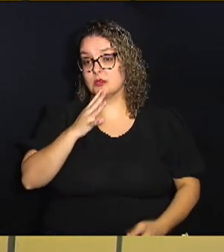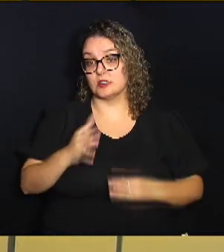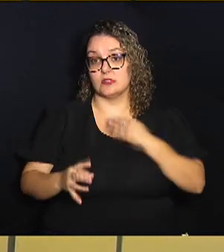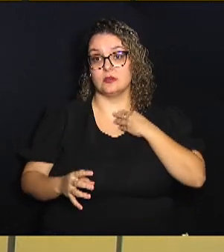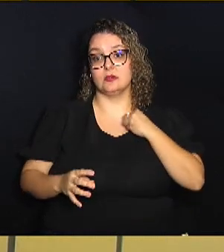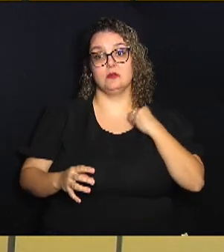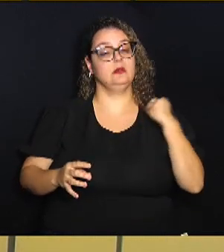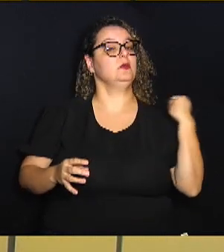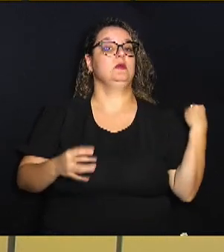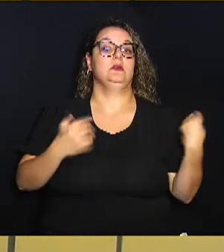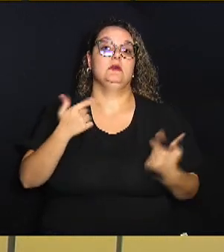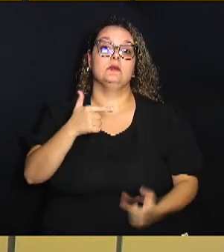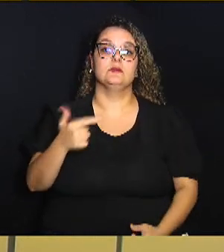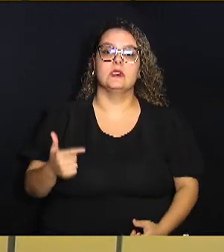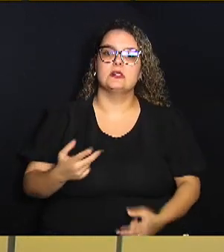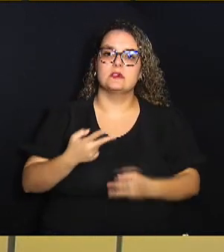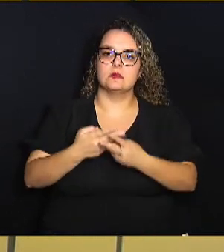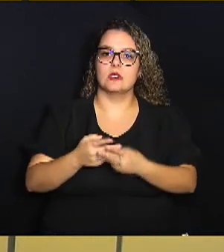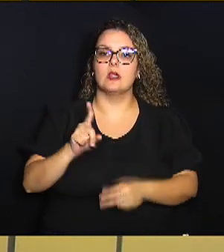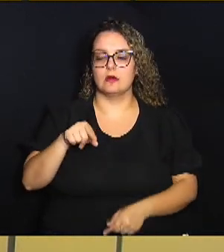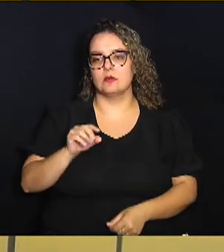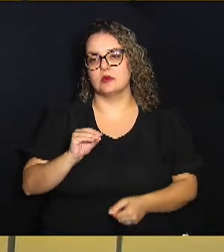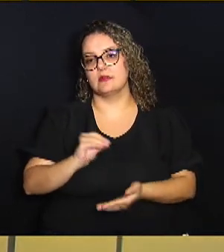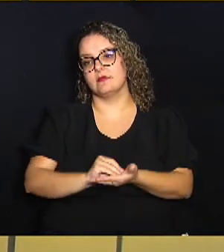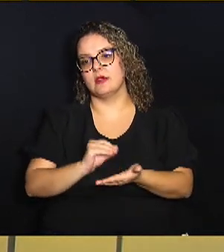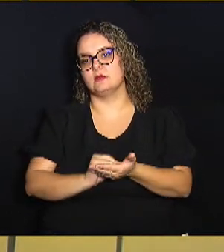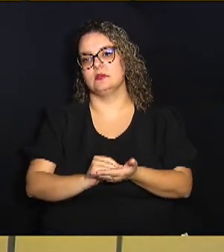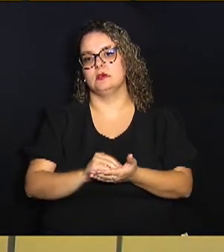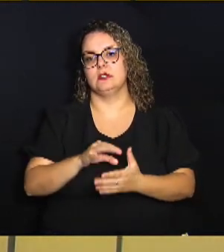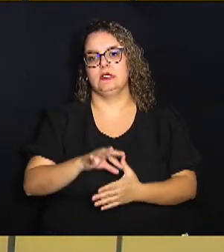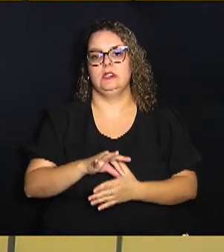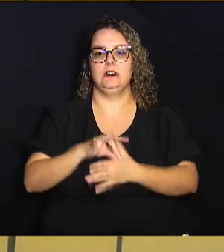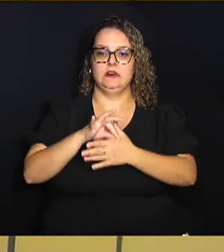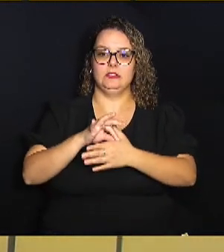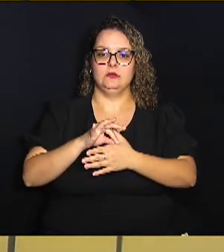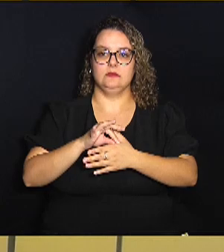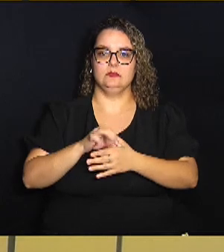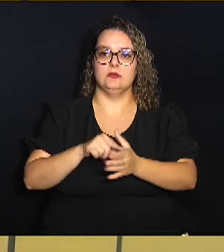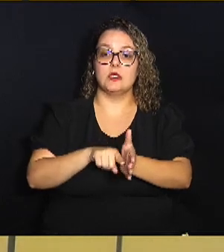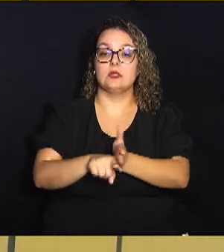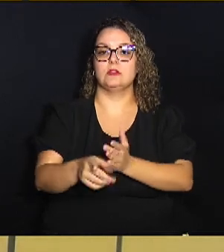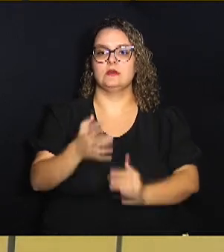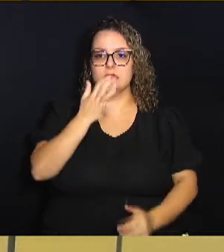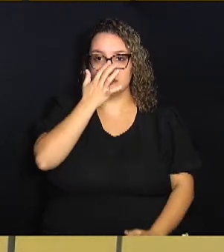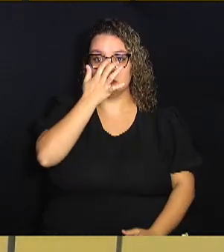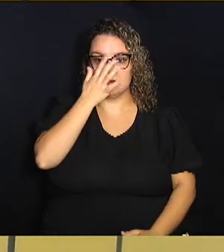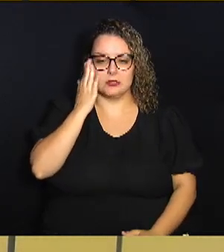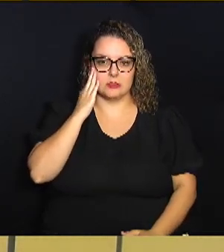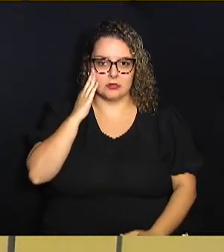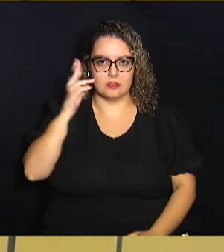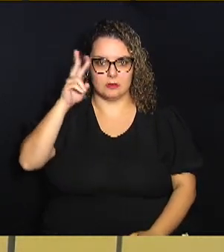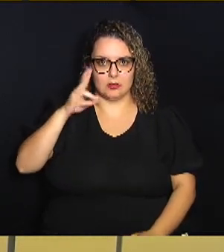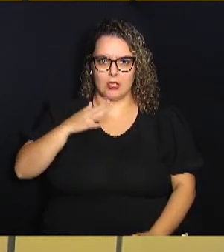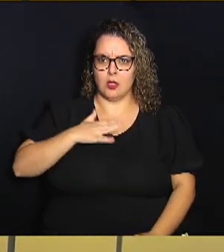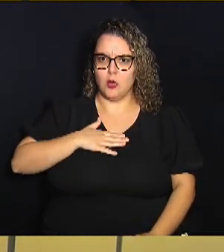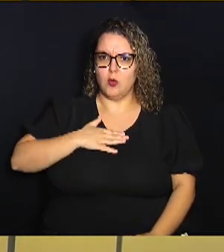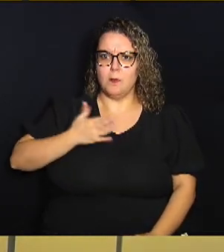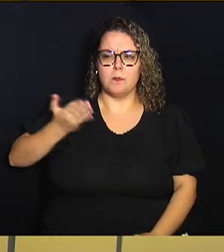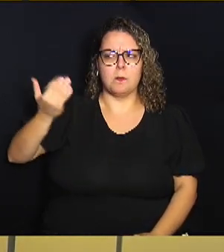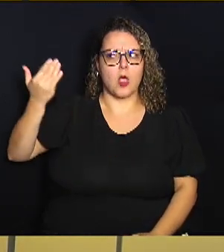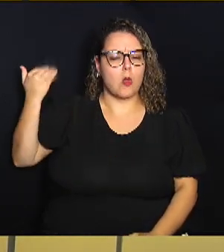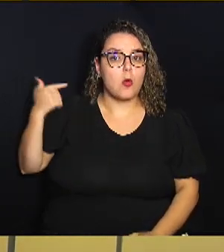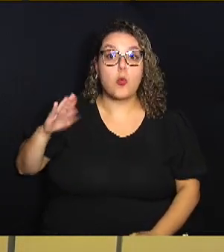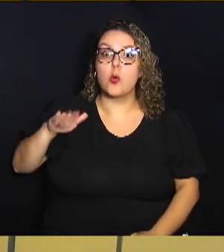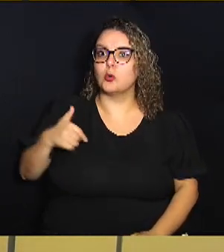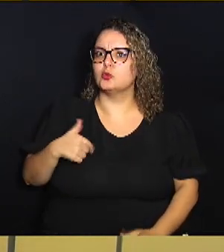essa paciência, que é o que falta e muitas vezes a liderança acaba questionando. Sabe aquela história de, na minha época, quando eu